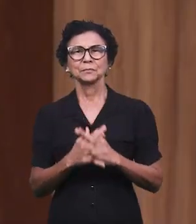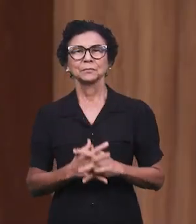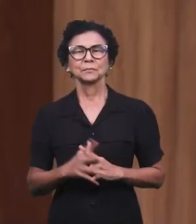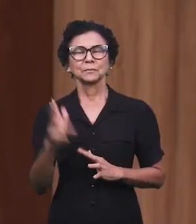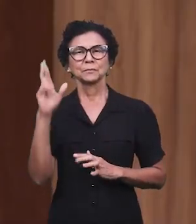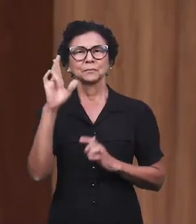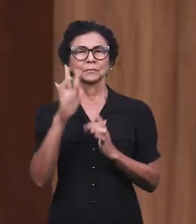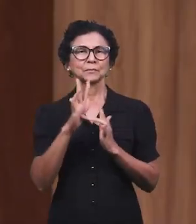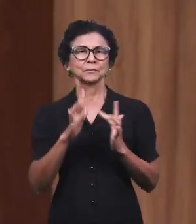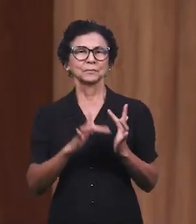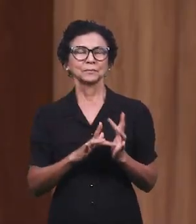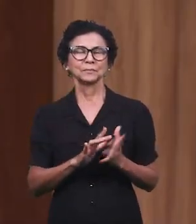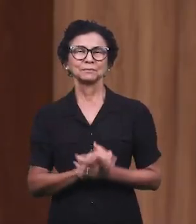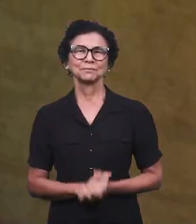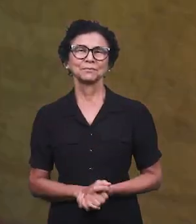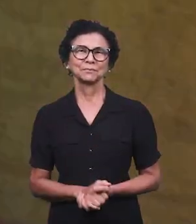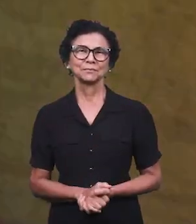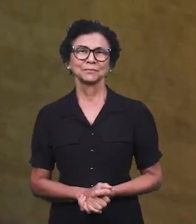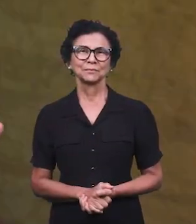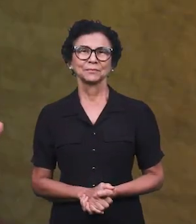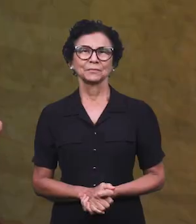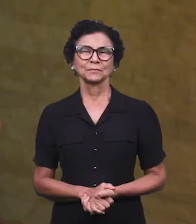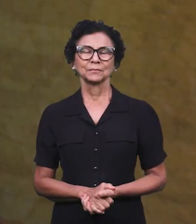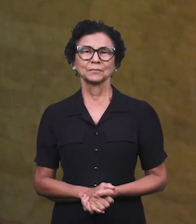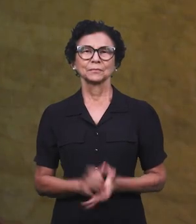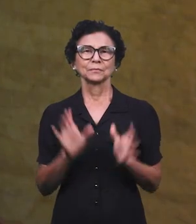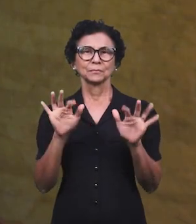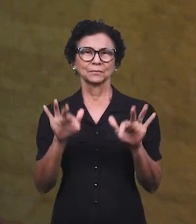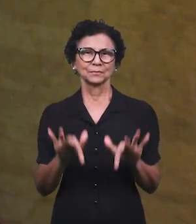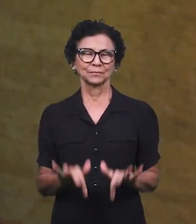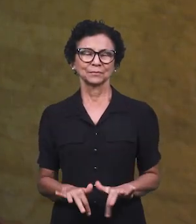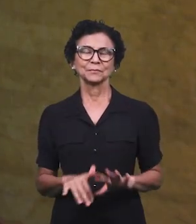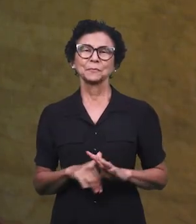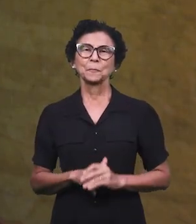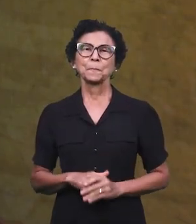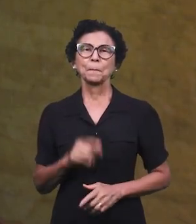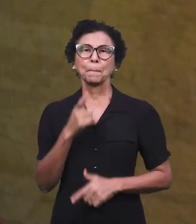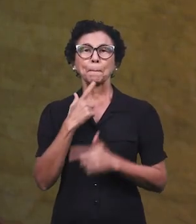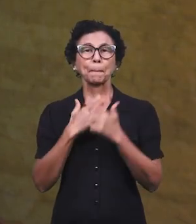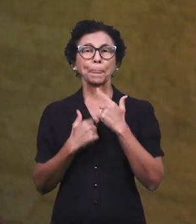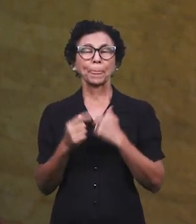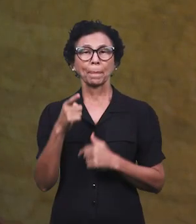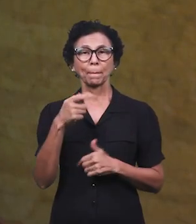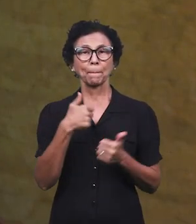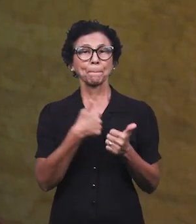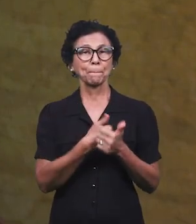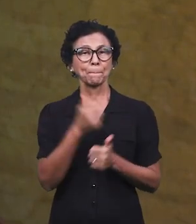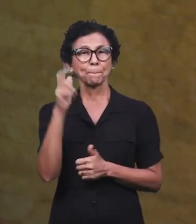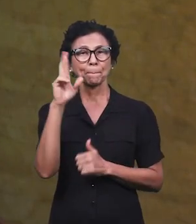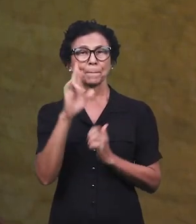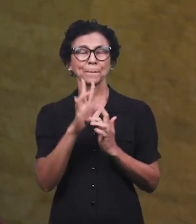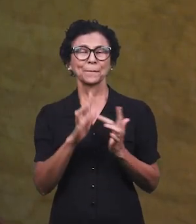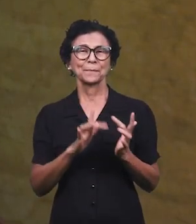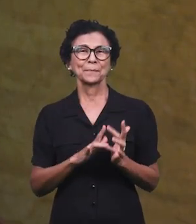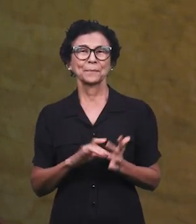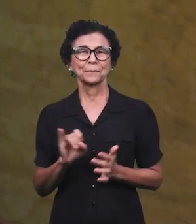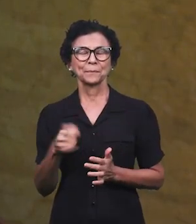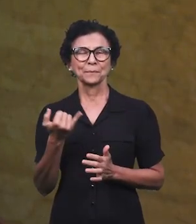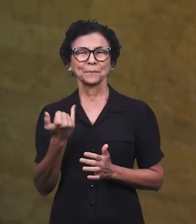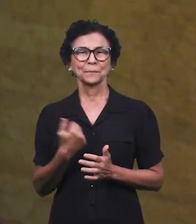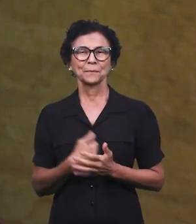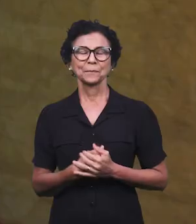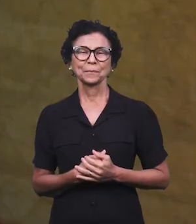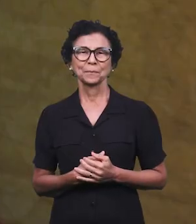A paz do Senhor a todos. Estamos encerrando. Desejamos a você que nos acompanha a paz do Senhor. Aproveite para compartilhar